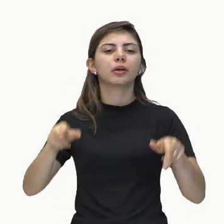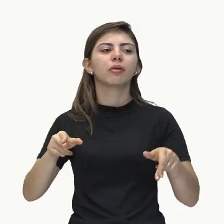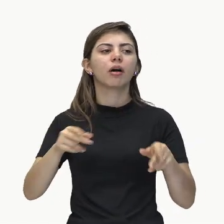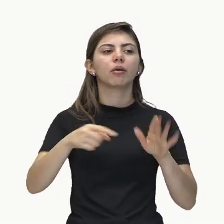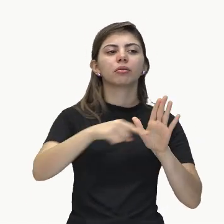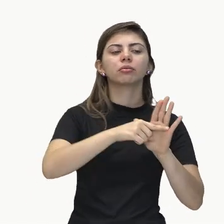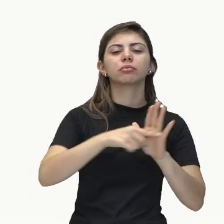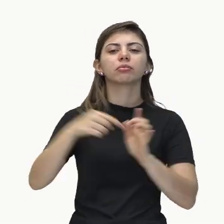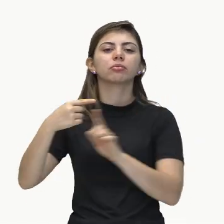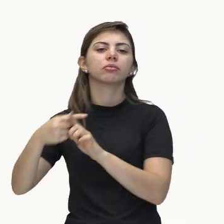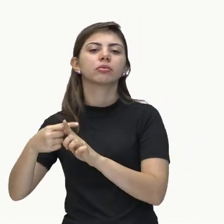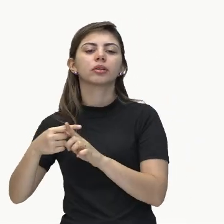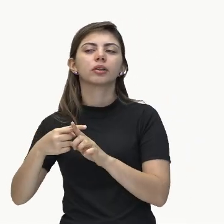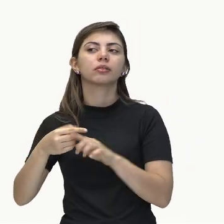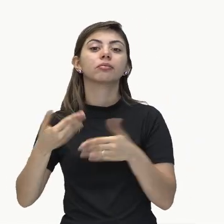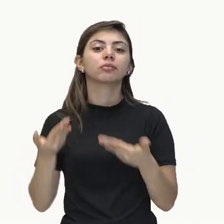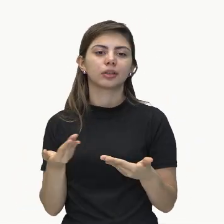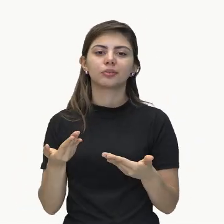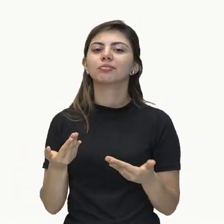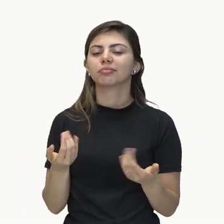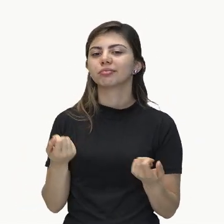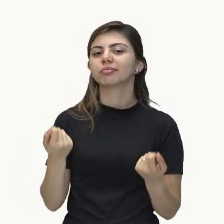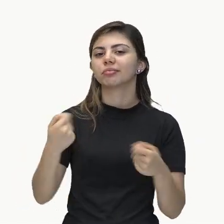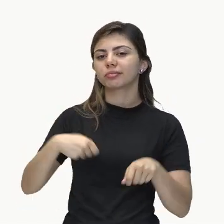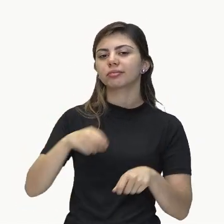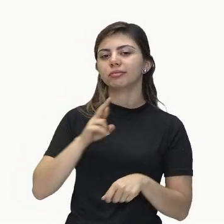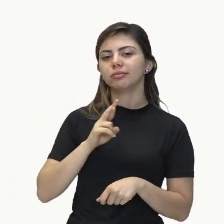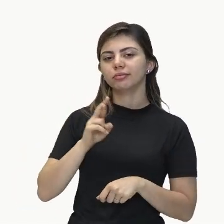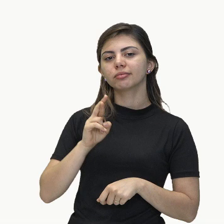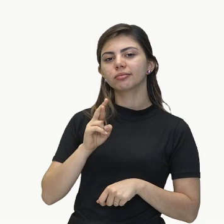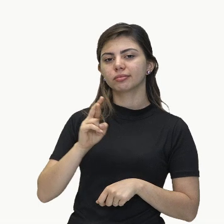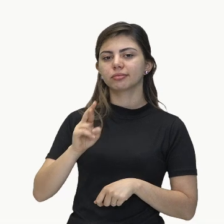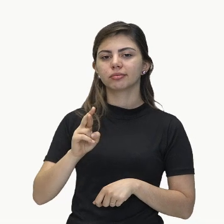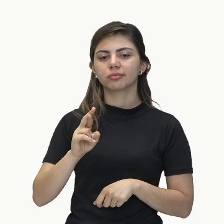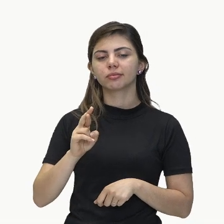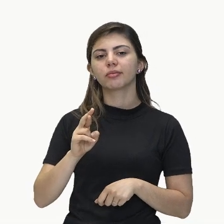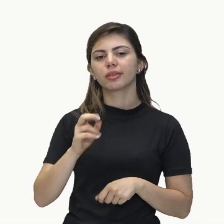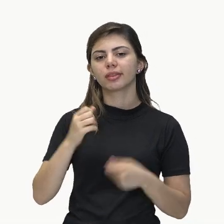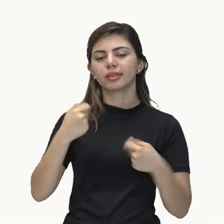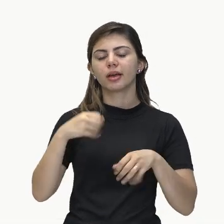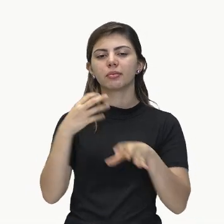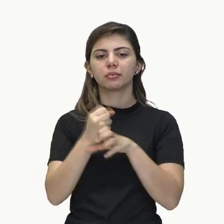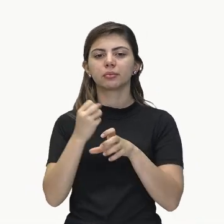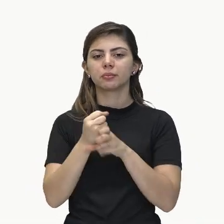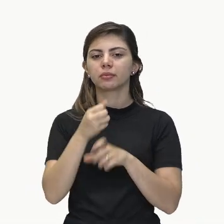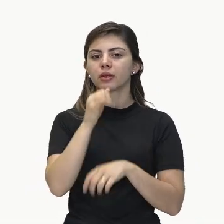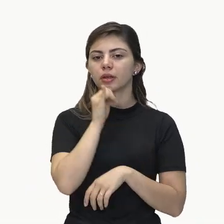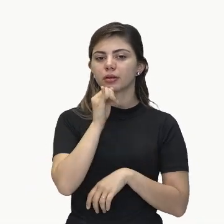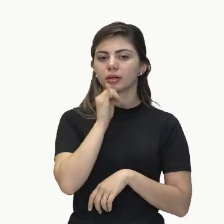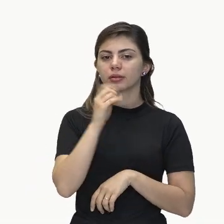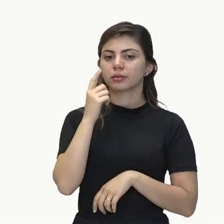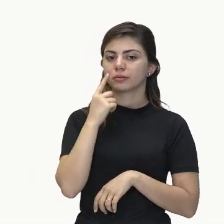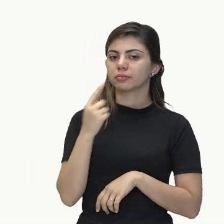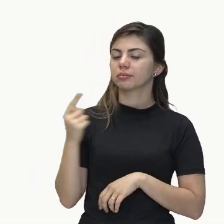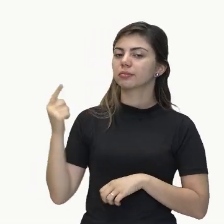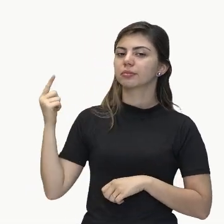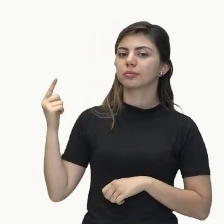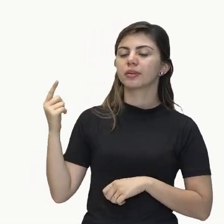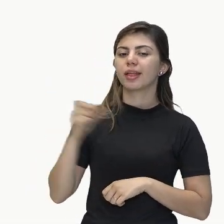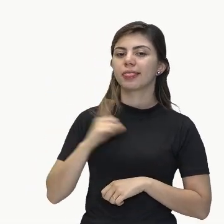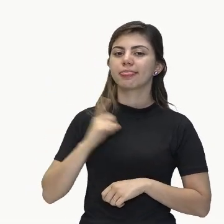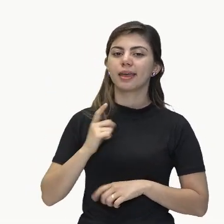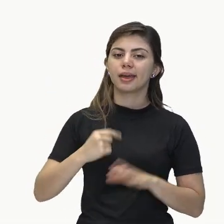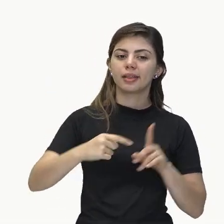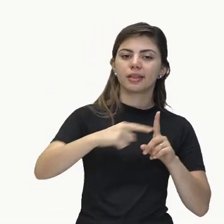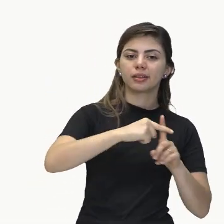nossa segunda possibilidade. Ó. E agora? Eles têm sinais diferentes, ó,